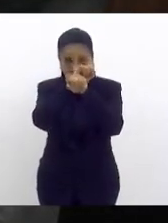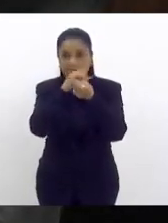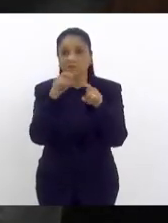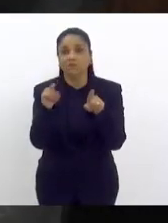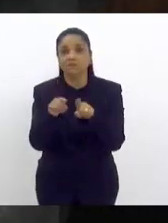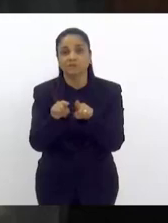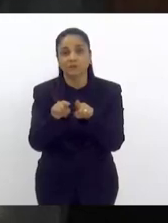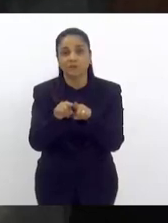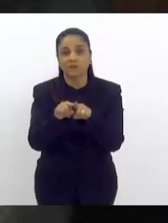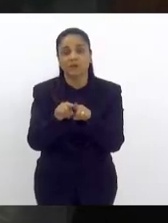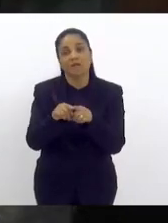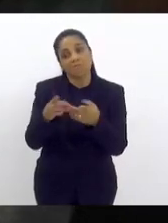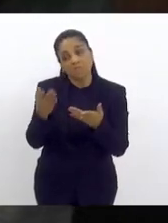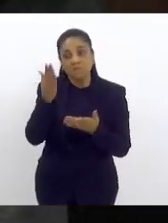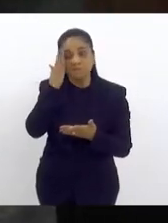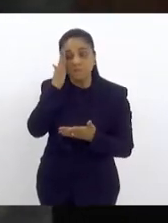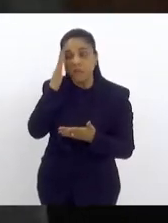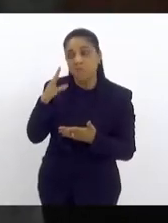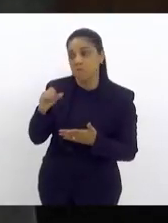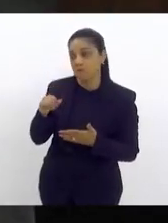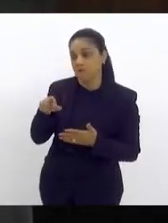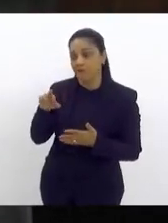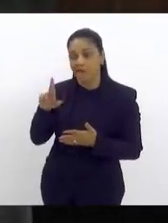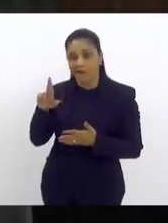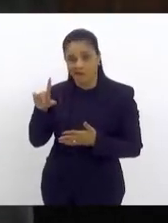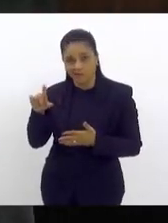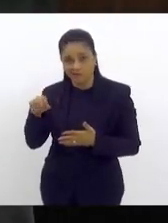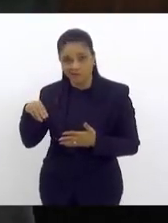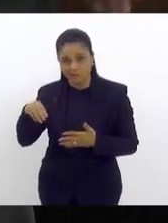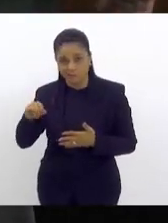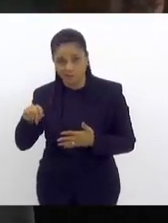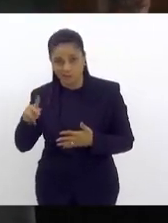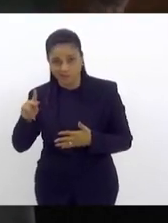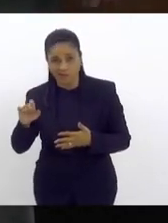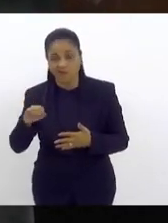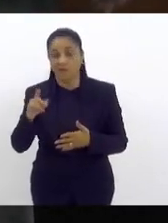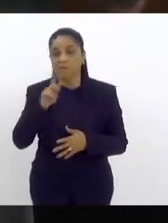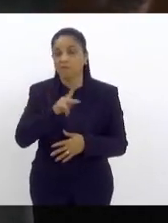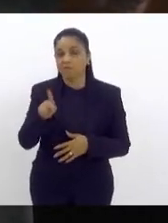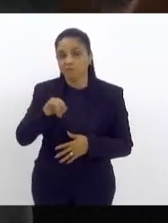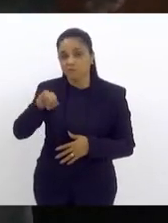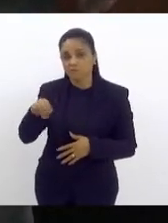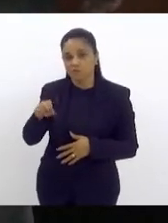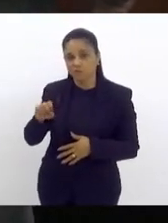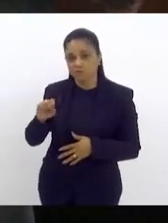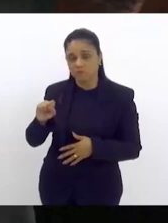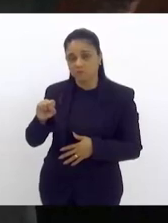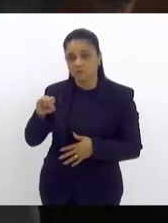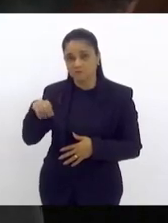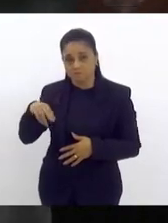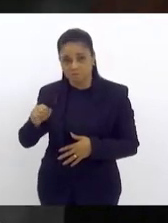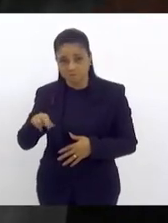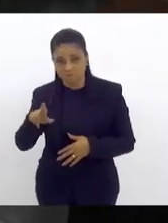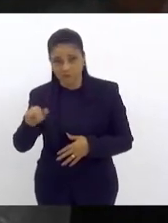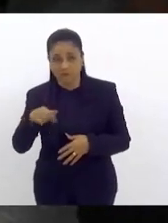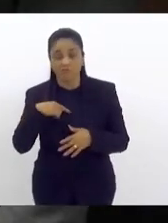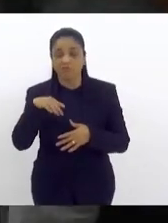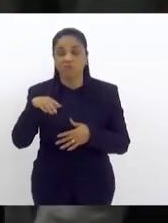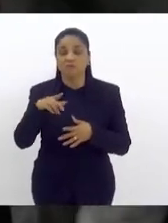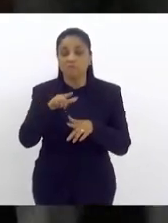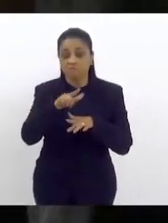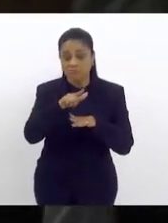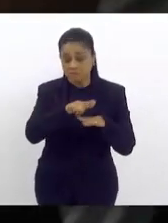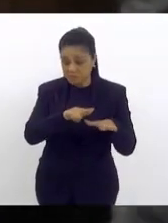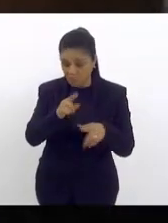Carlos Mickey e Professor José Márcio se a casa poderia em uma semana chamar o que tem